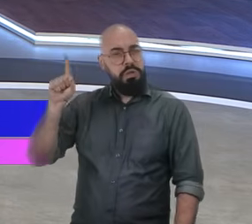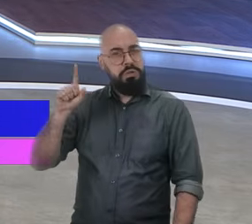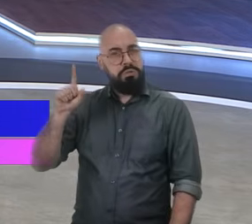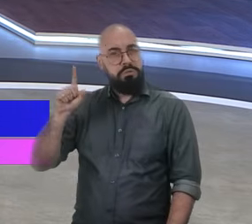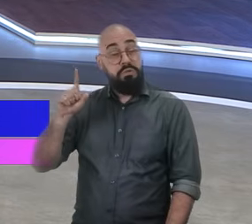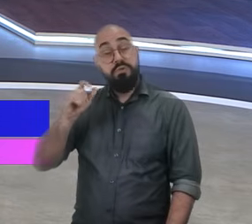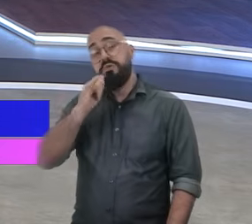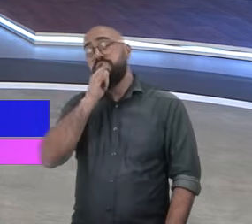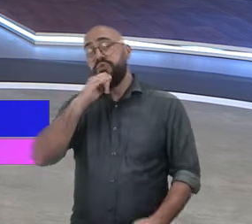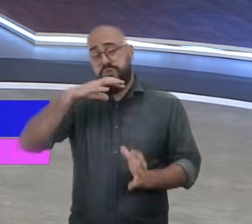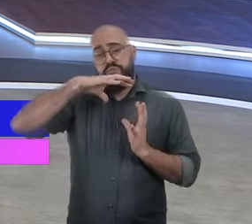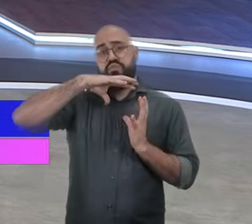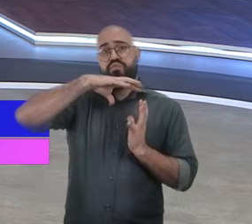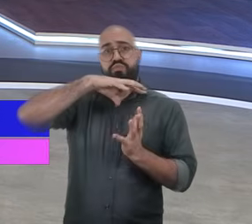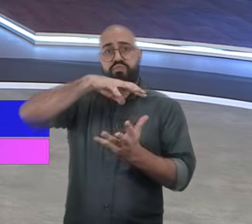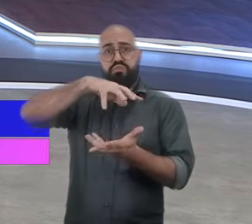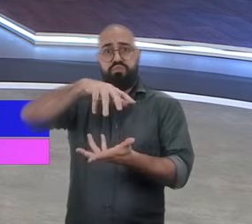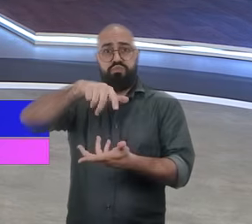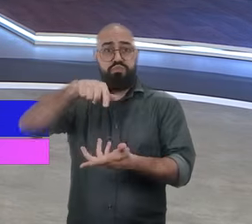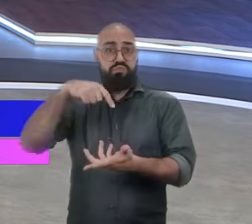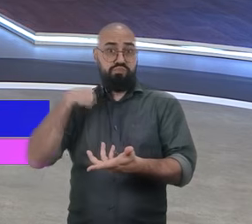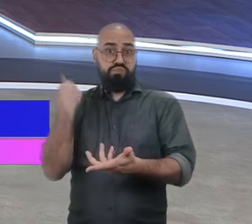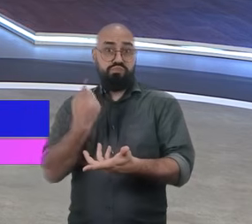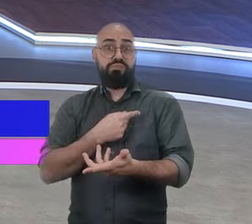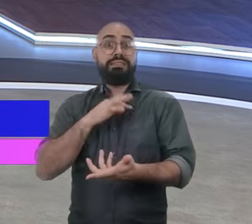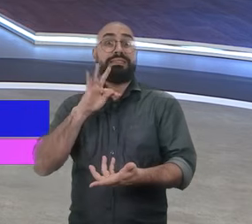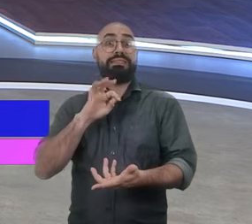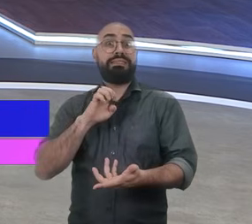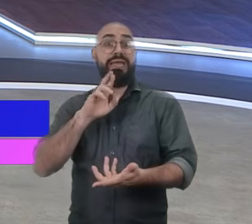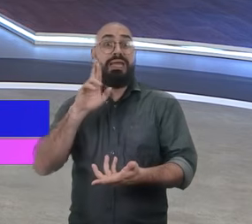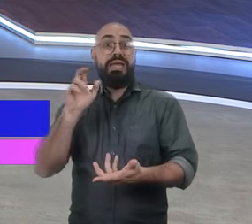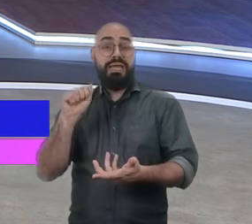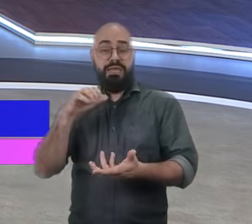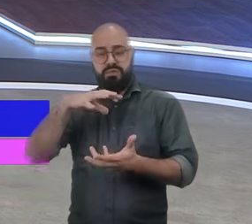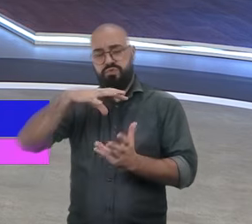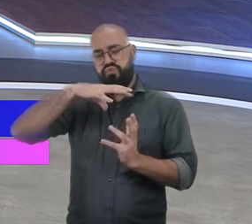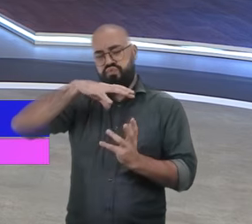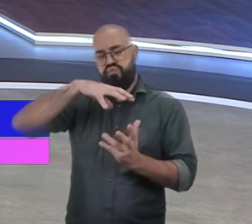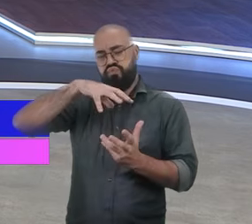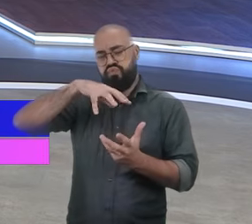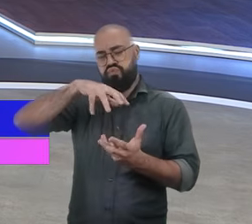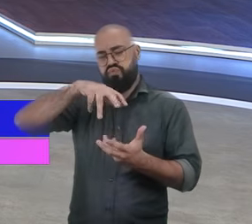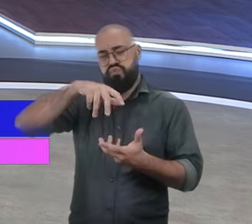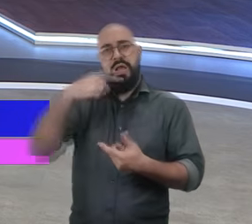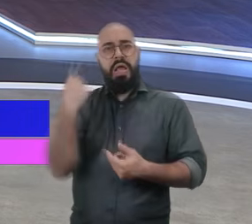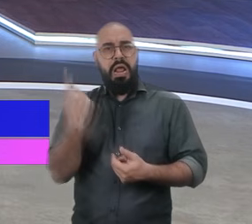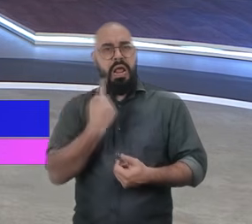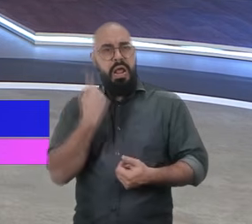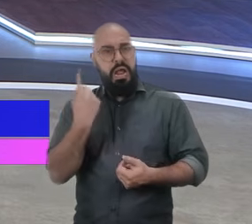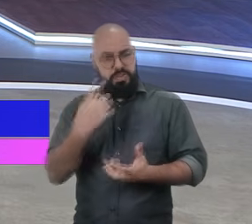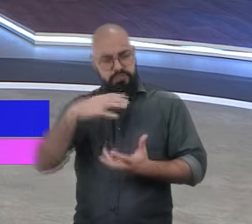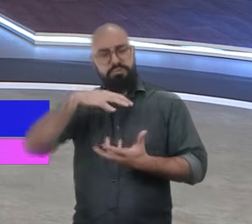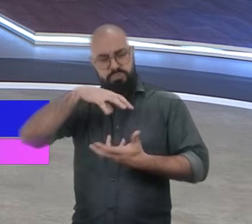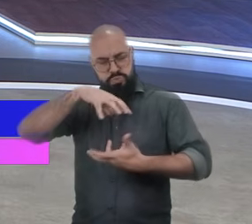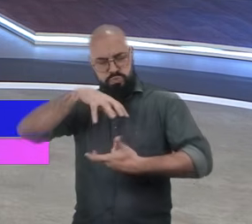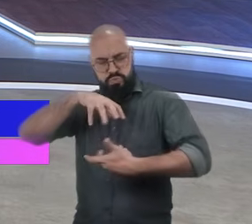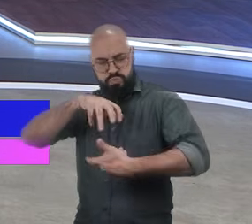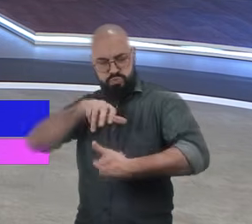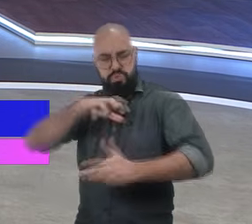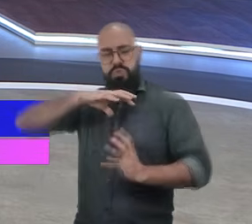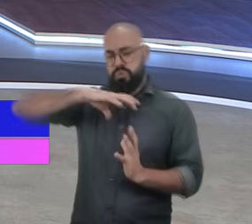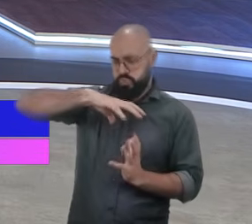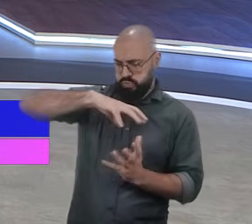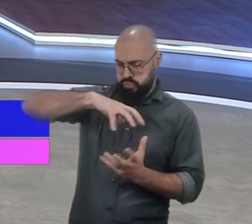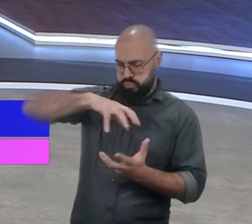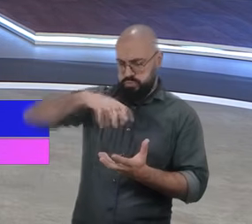força necessária para que o nosso planeta dê uma volta em torno de si mesmo, do tamanho que ele tem? Qual é o tamanho